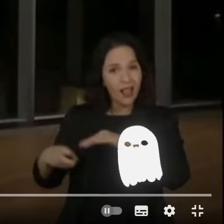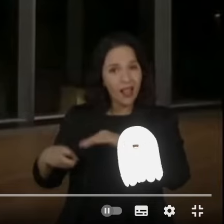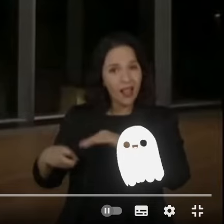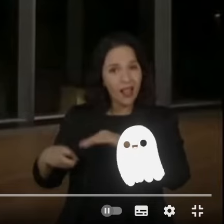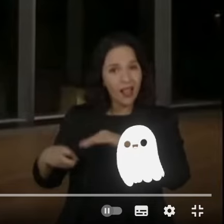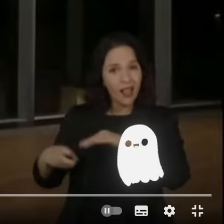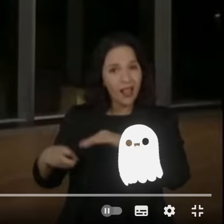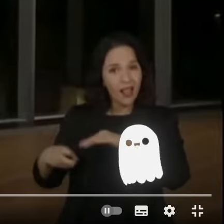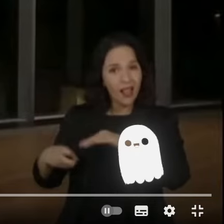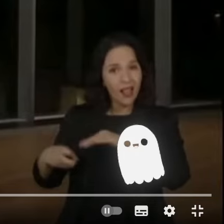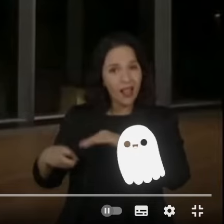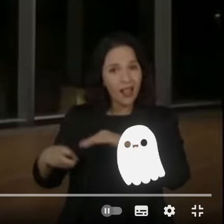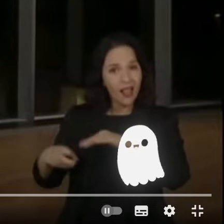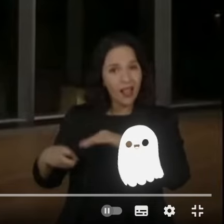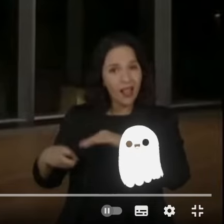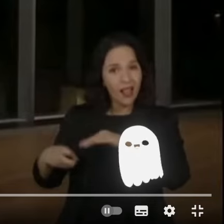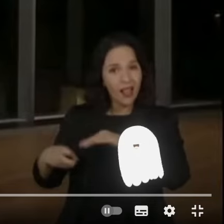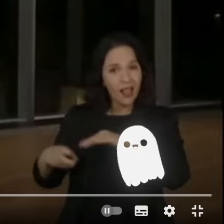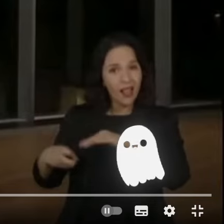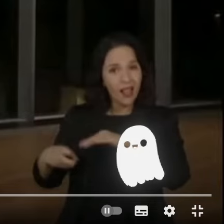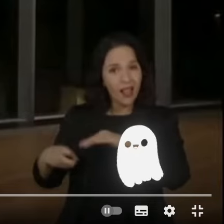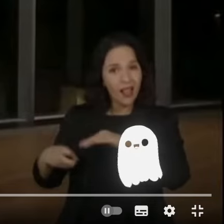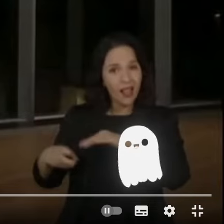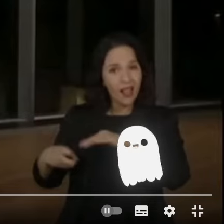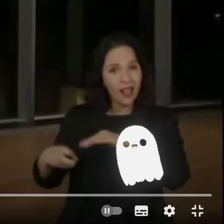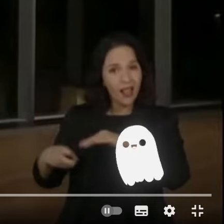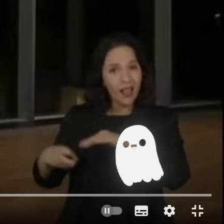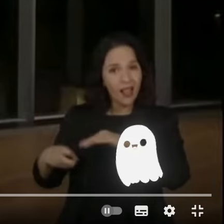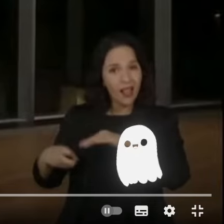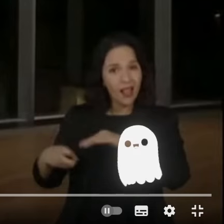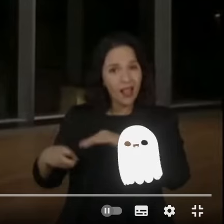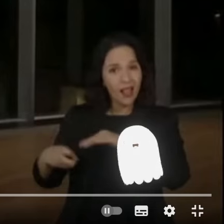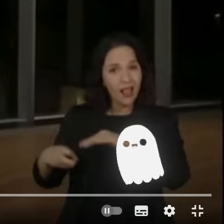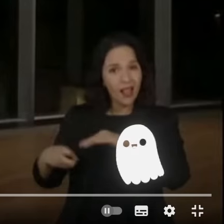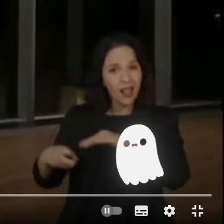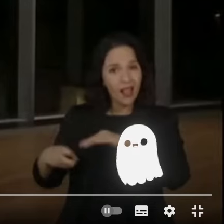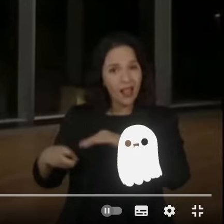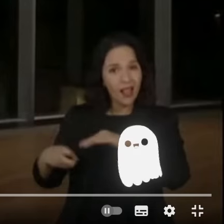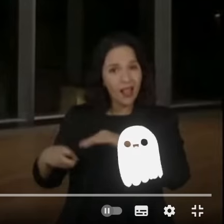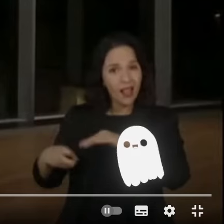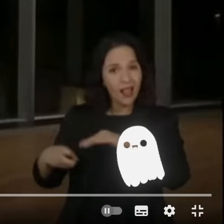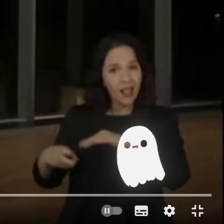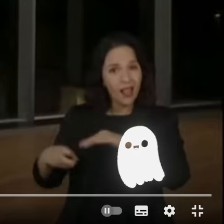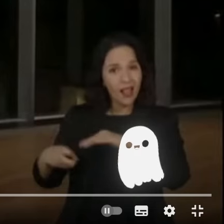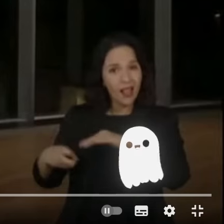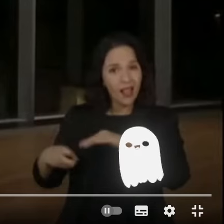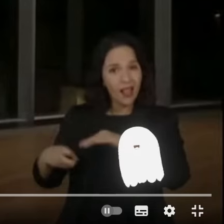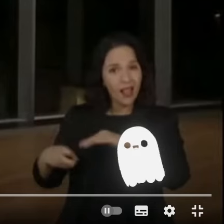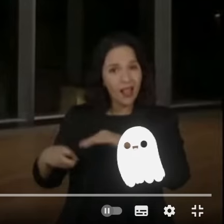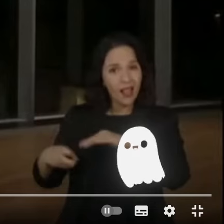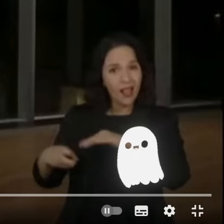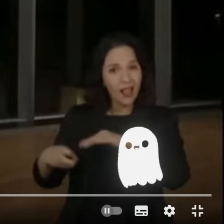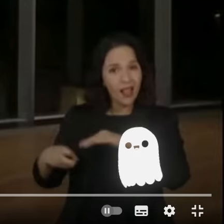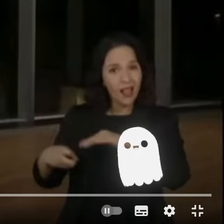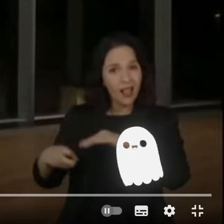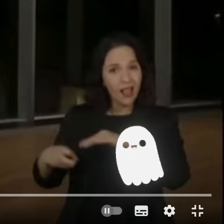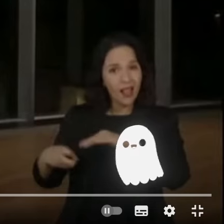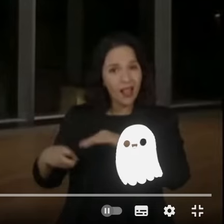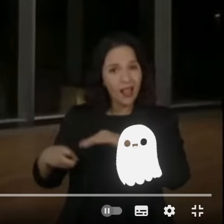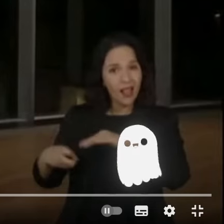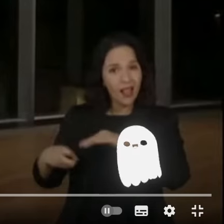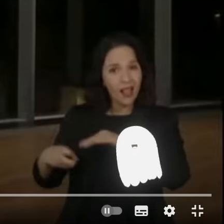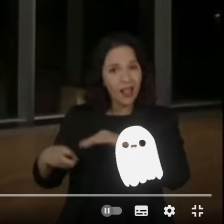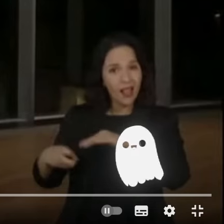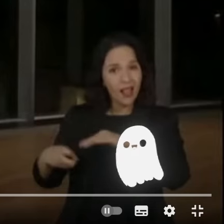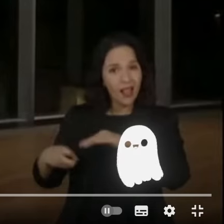eu entrei na casa, eu lembro que, tipo era uma casa de dois andares, estava tudo abandonado. Eu entrei na casa, fiquei olhando as coisas, não tinha nada demais, a única coisa